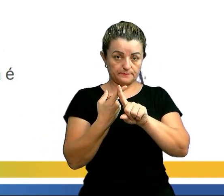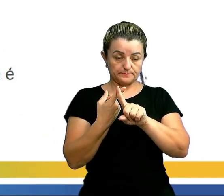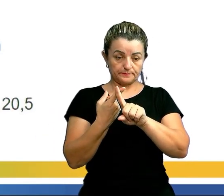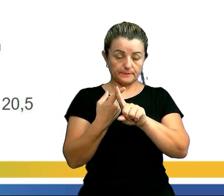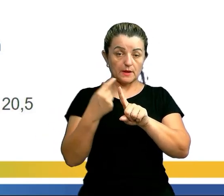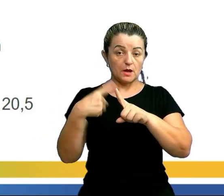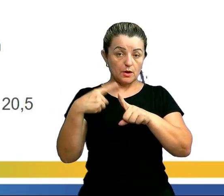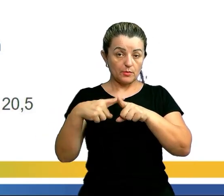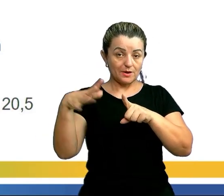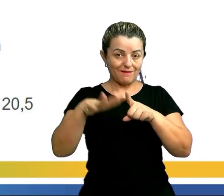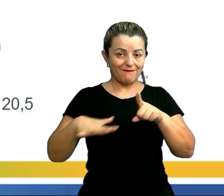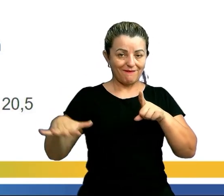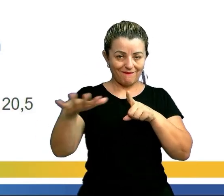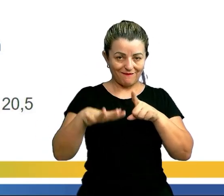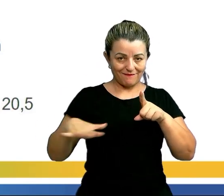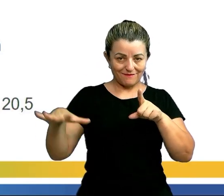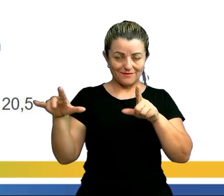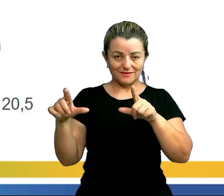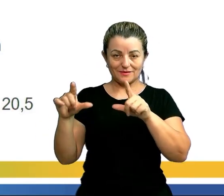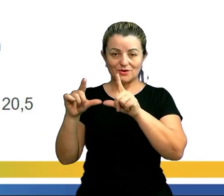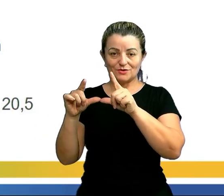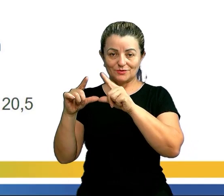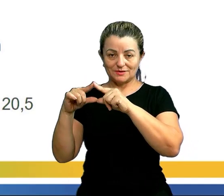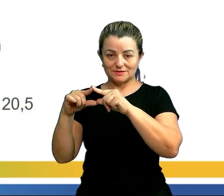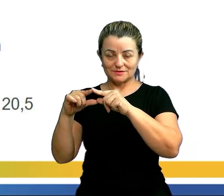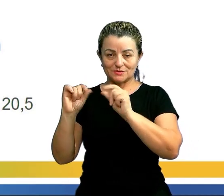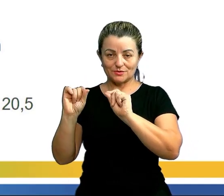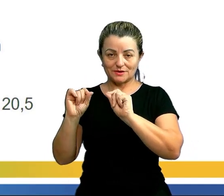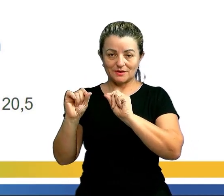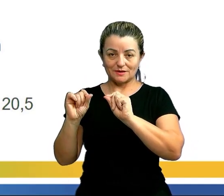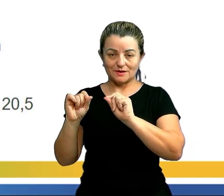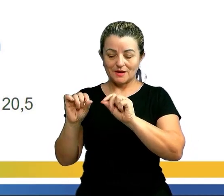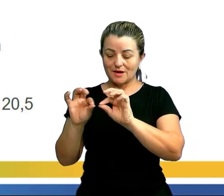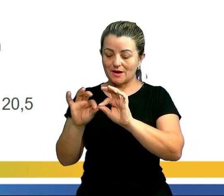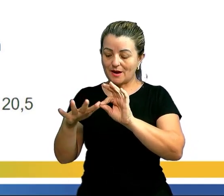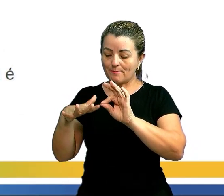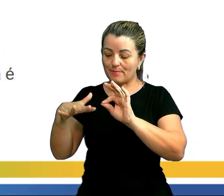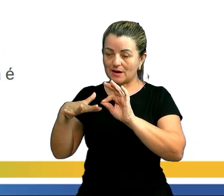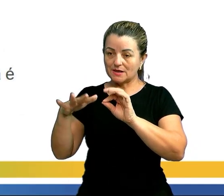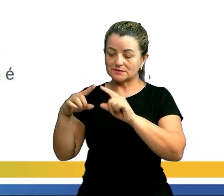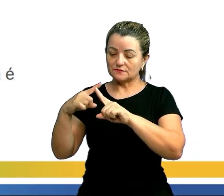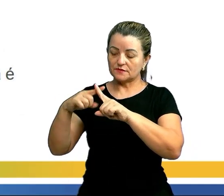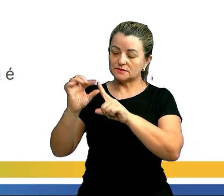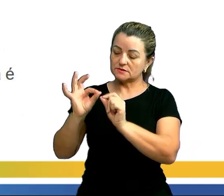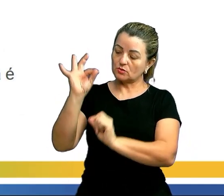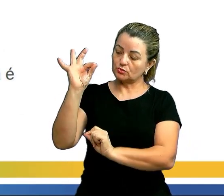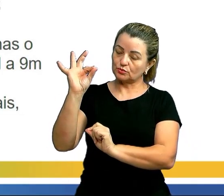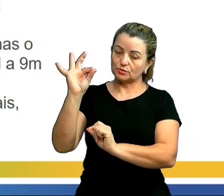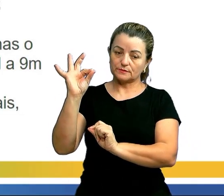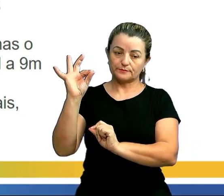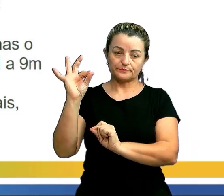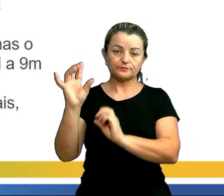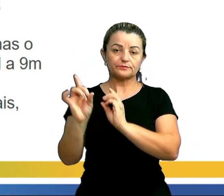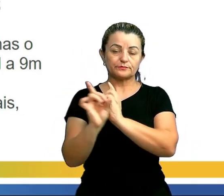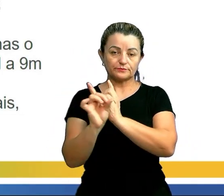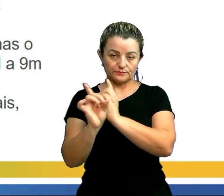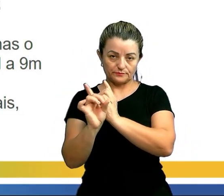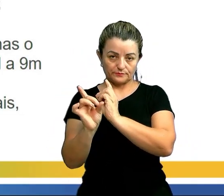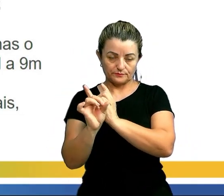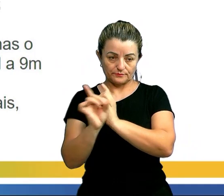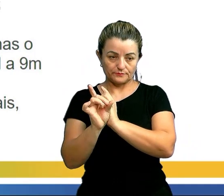metros quadrados. Essa área aqui é igual à do retângulo. Ó. O que a gente faz agora? Iguala, e eu